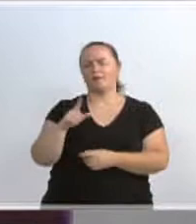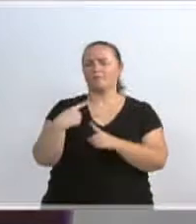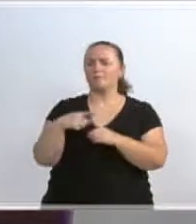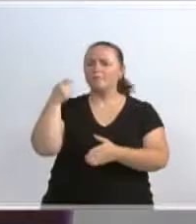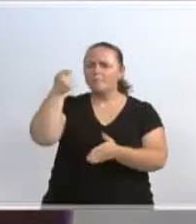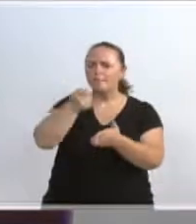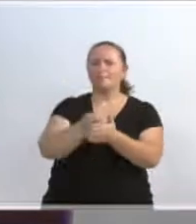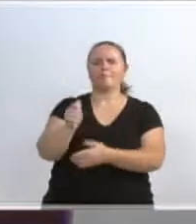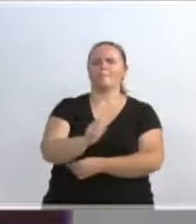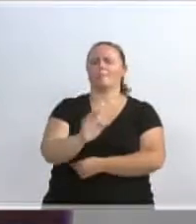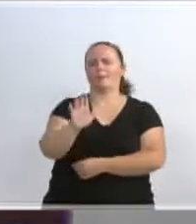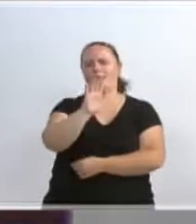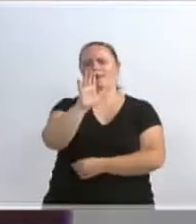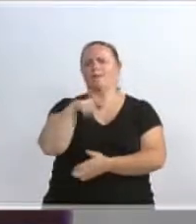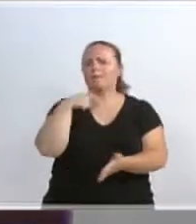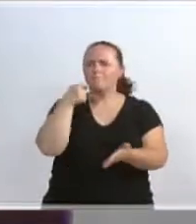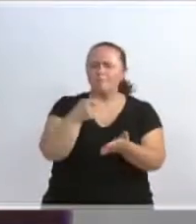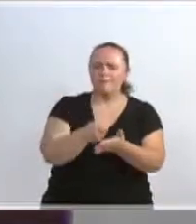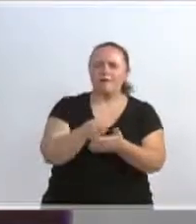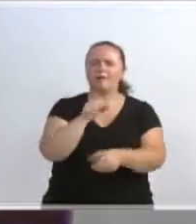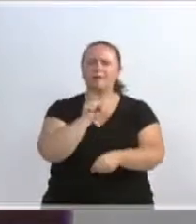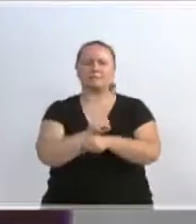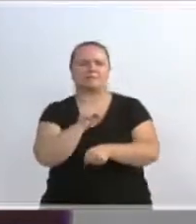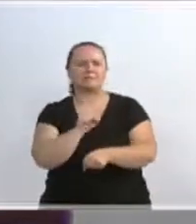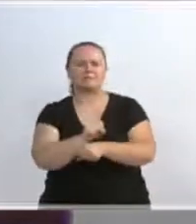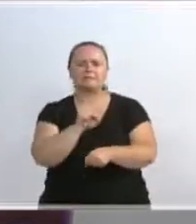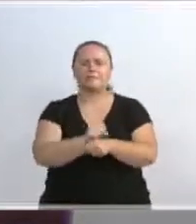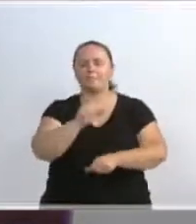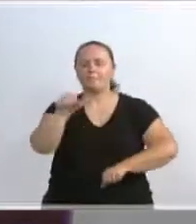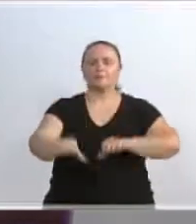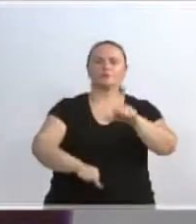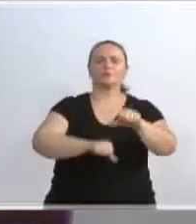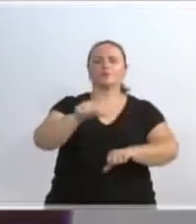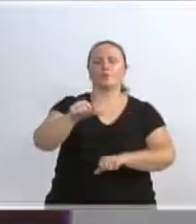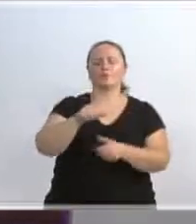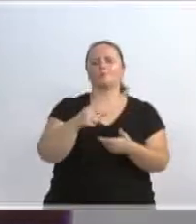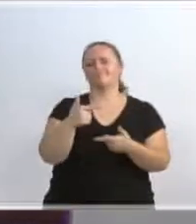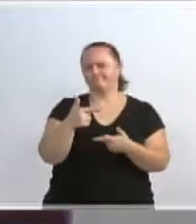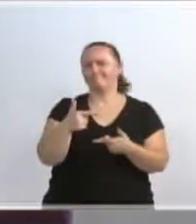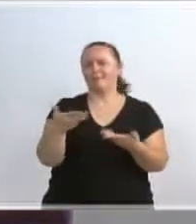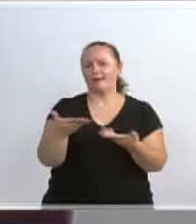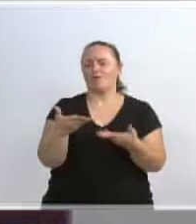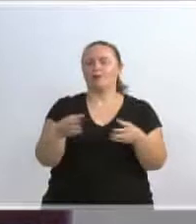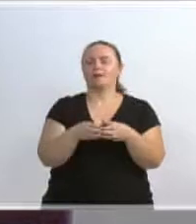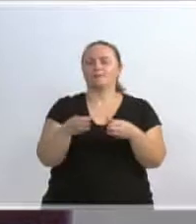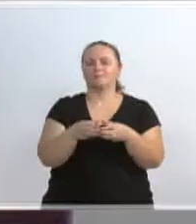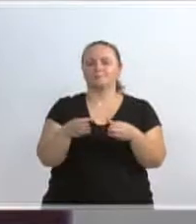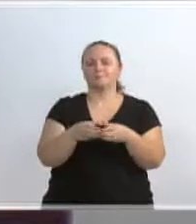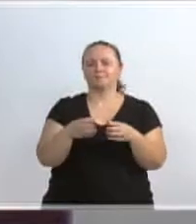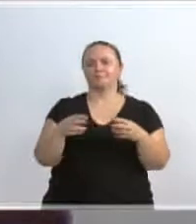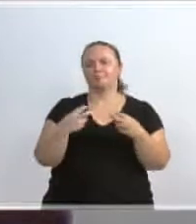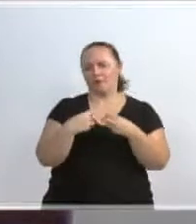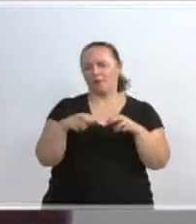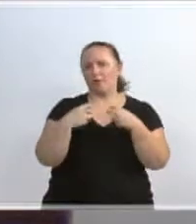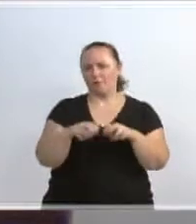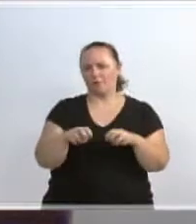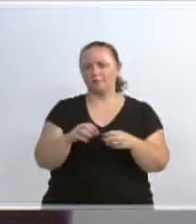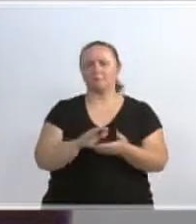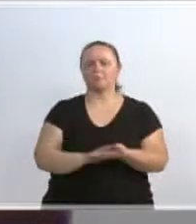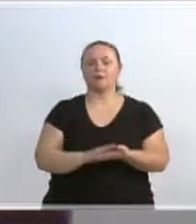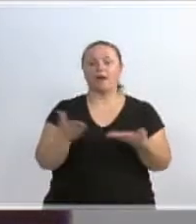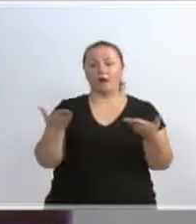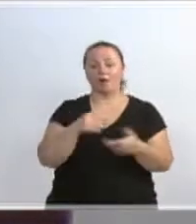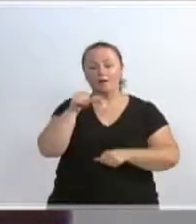líder do governo? Que tanto espera por essa renovação da frota. E agora mudou, não é mais Piracicabana, vai ser Blue